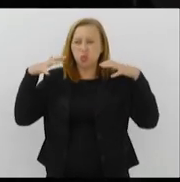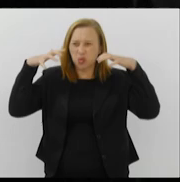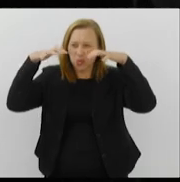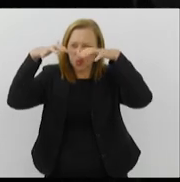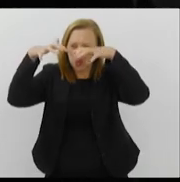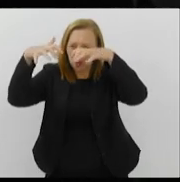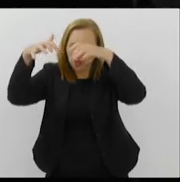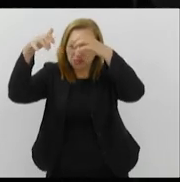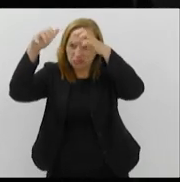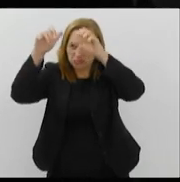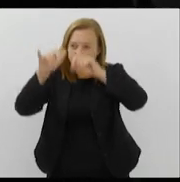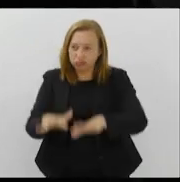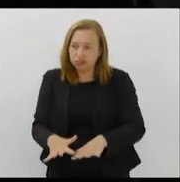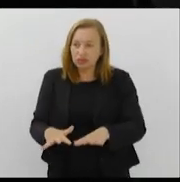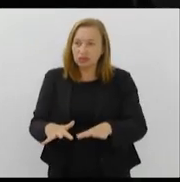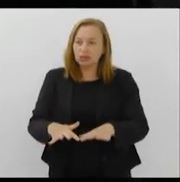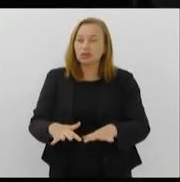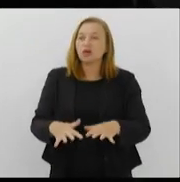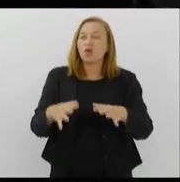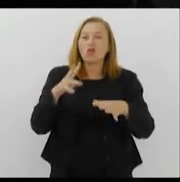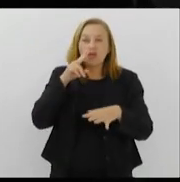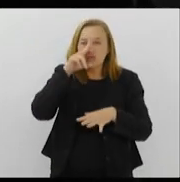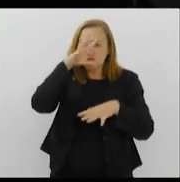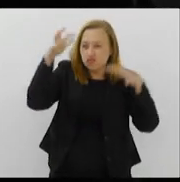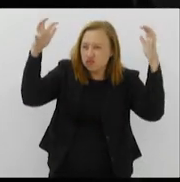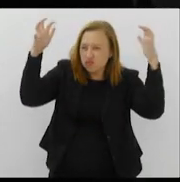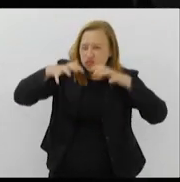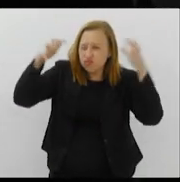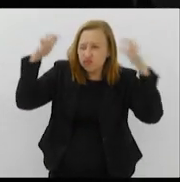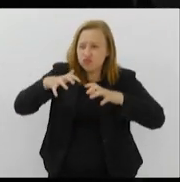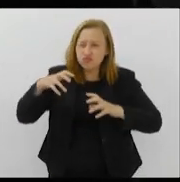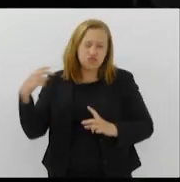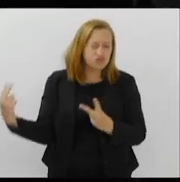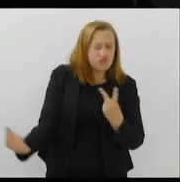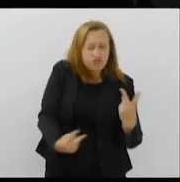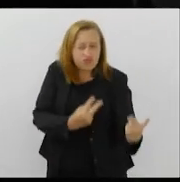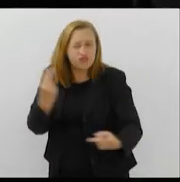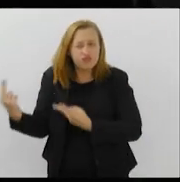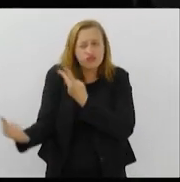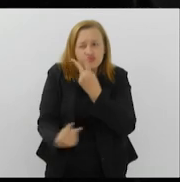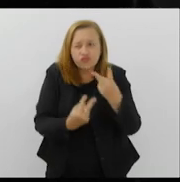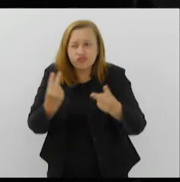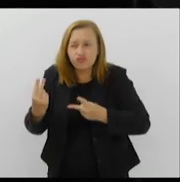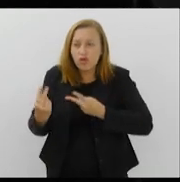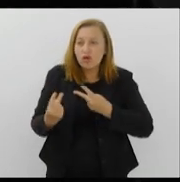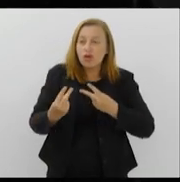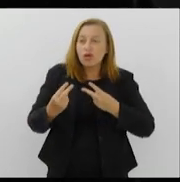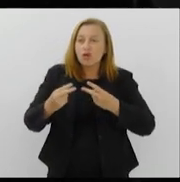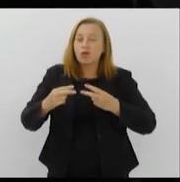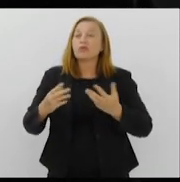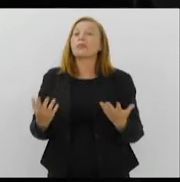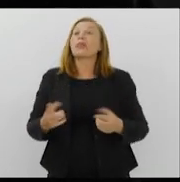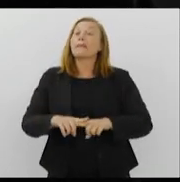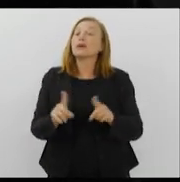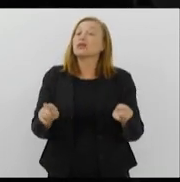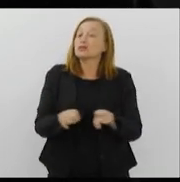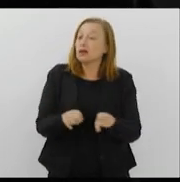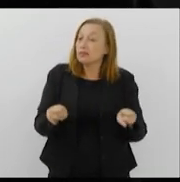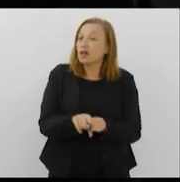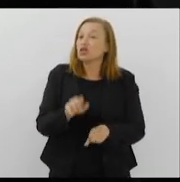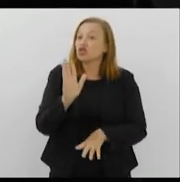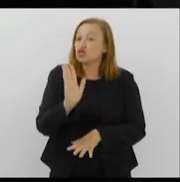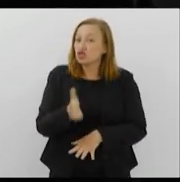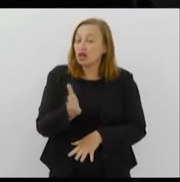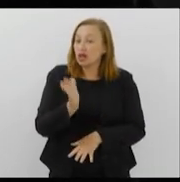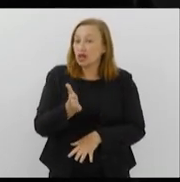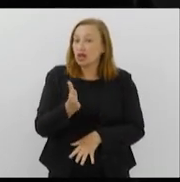da natureza, como chuvas fortes, furacão, enchentes, mas também já é